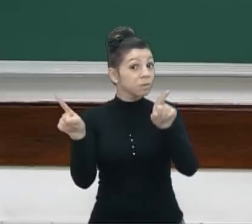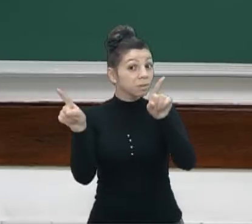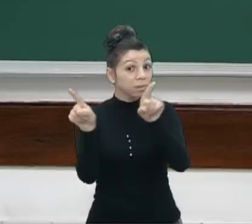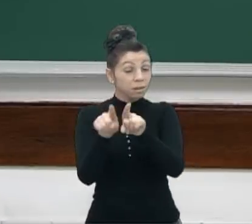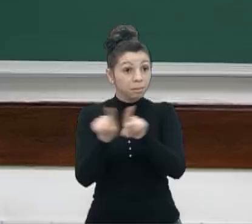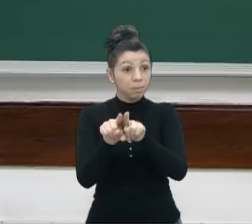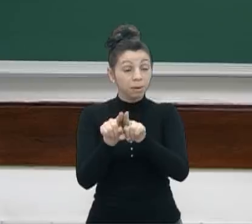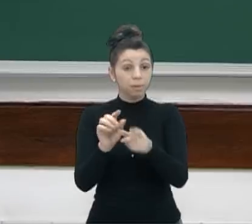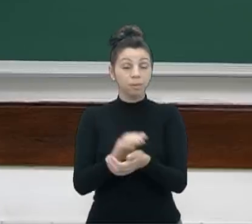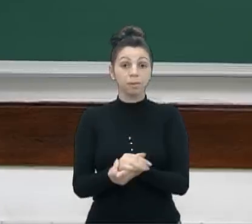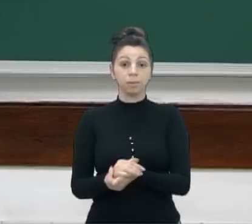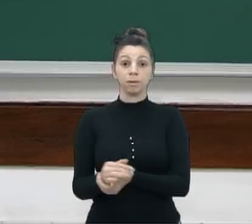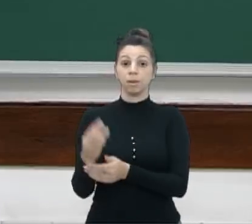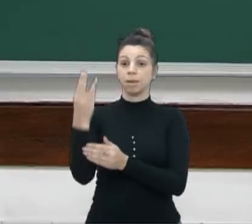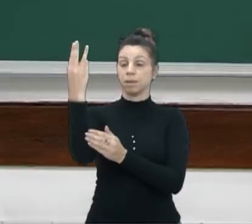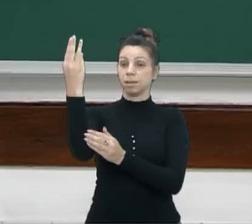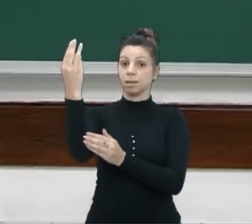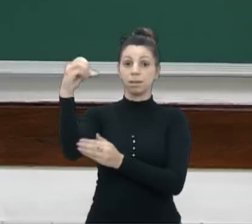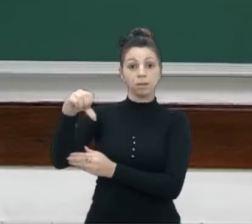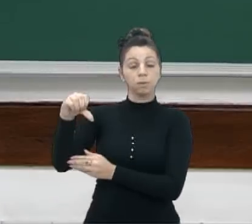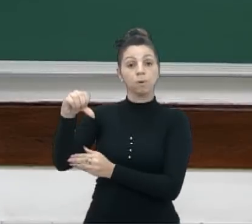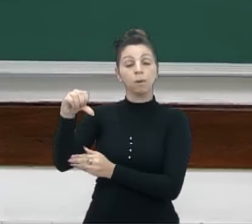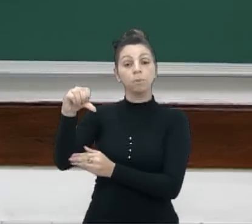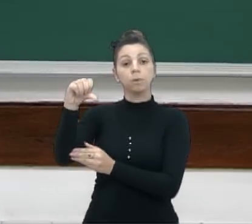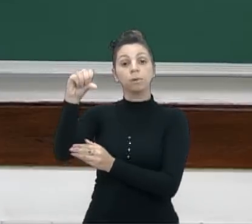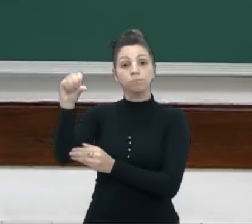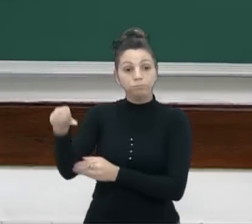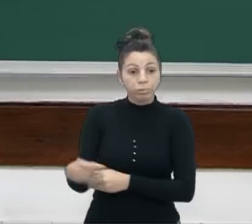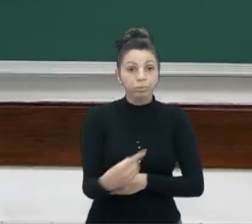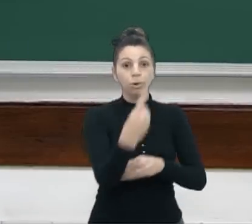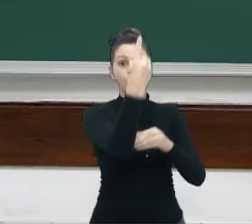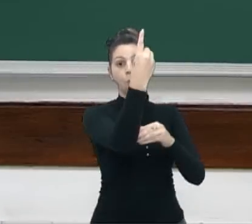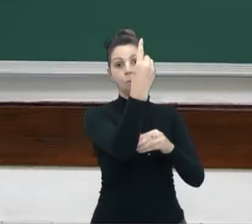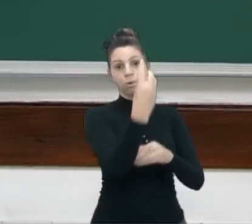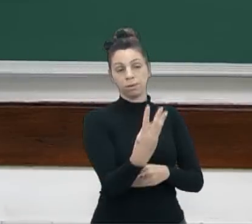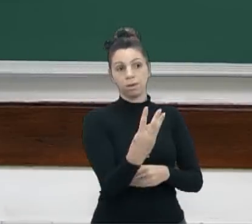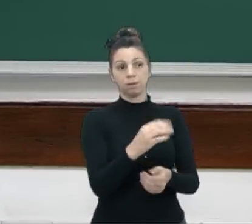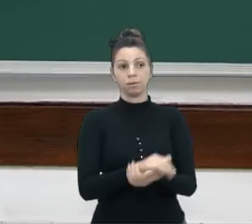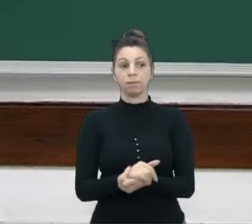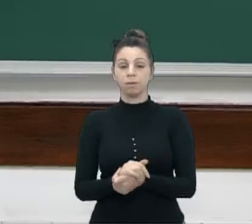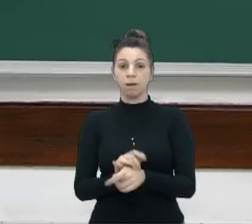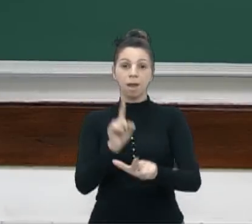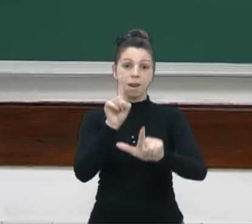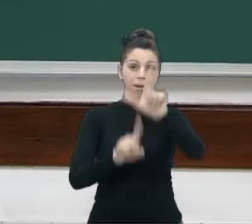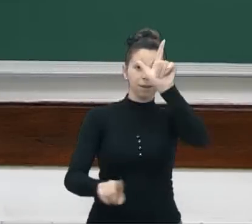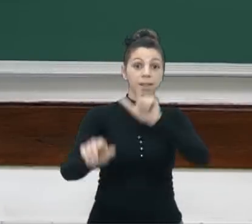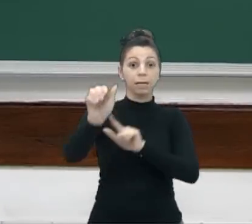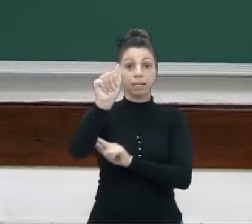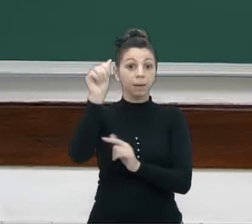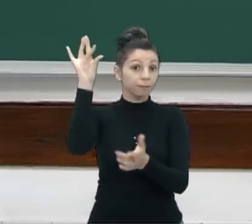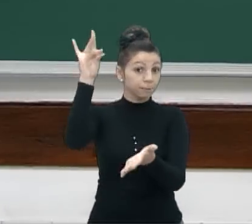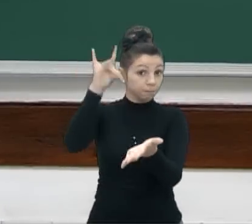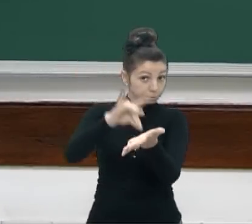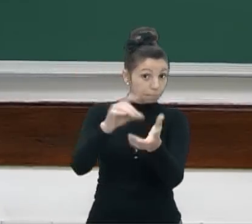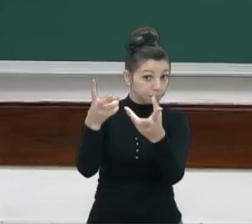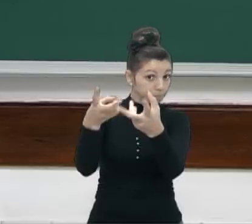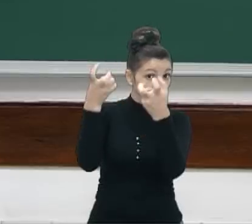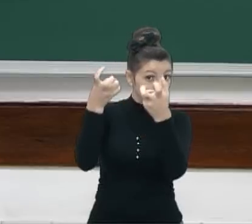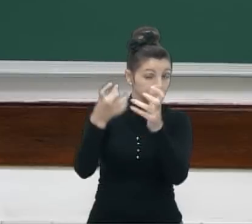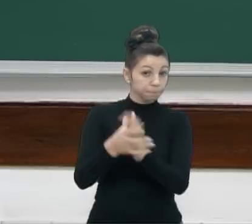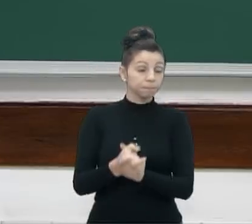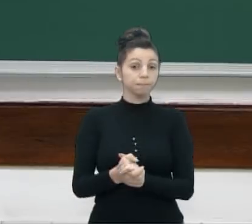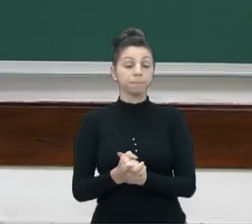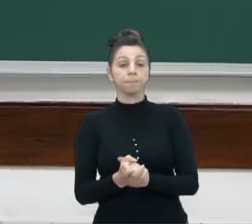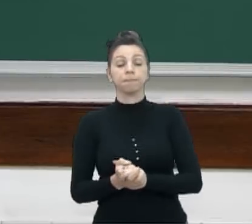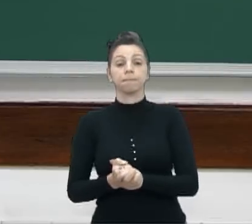e que 3/9 também é equivalente a 1/3. Então, a letra A é verdadeiro. Perceberam? A gente